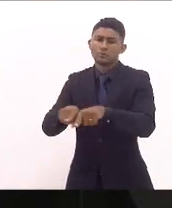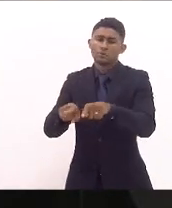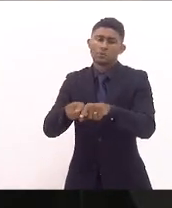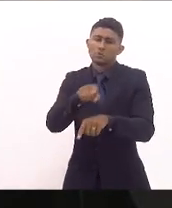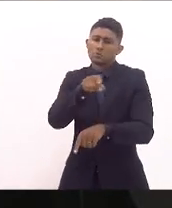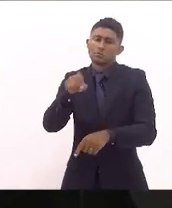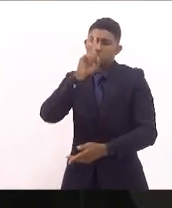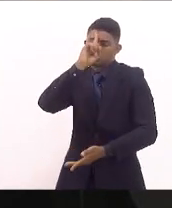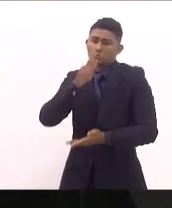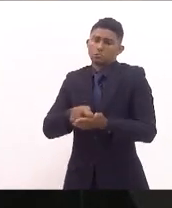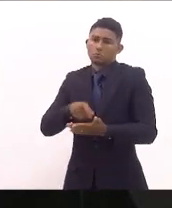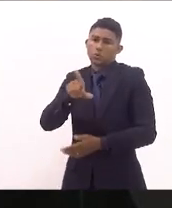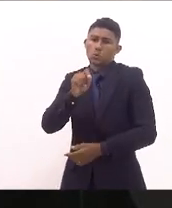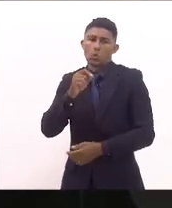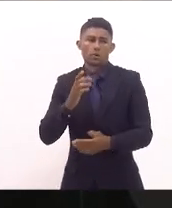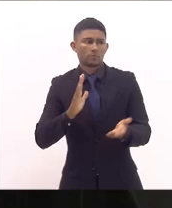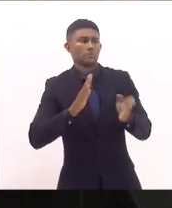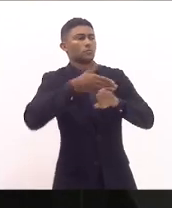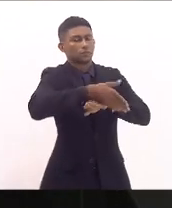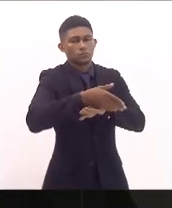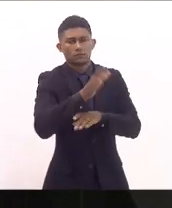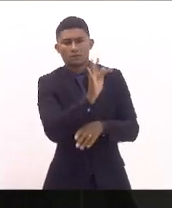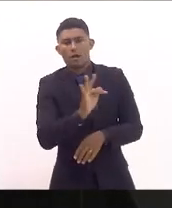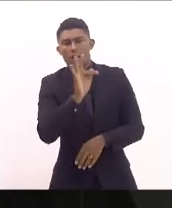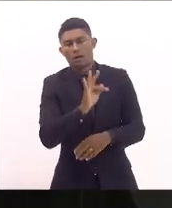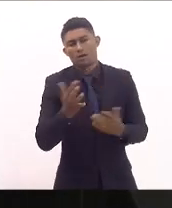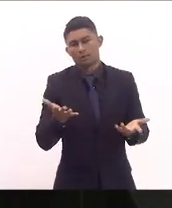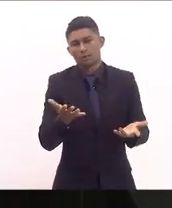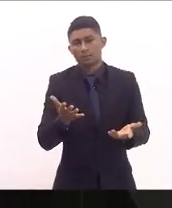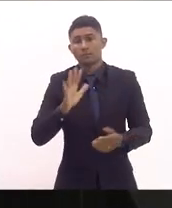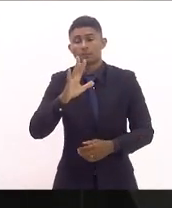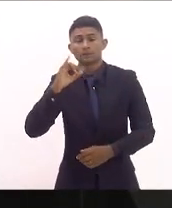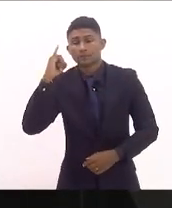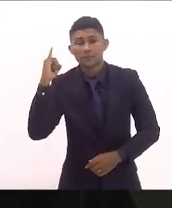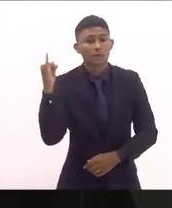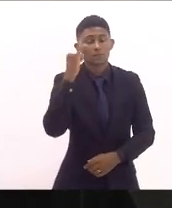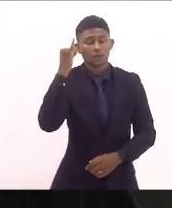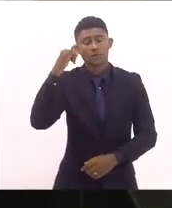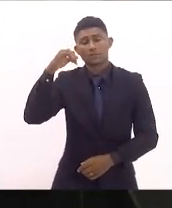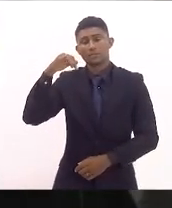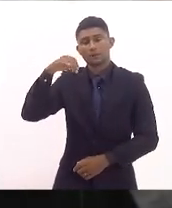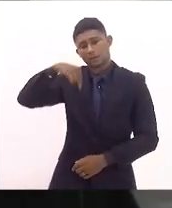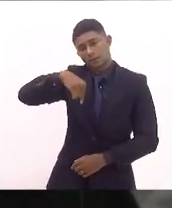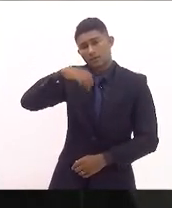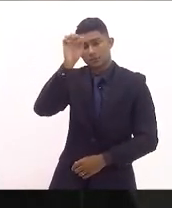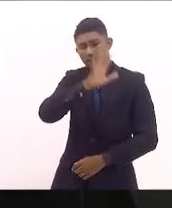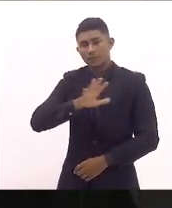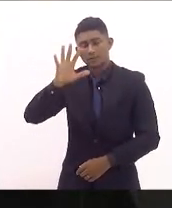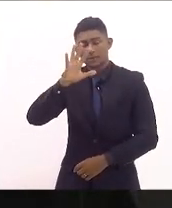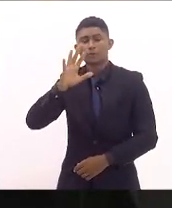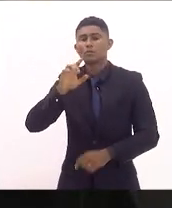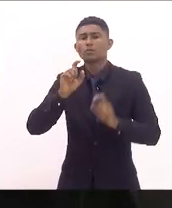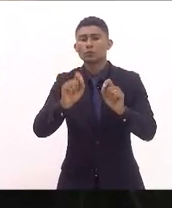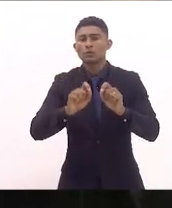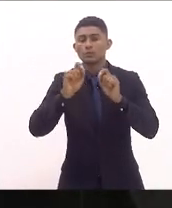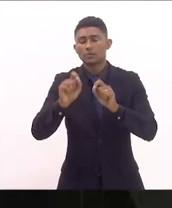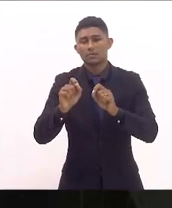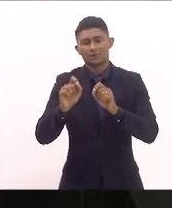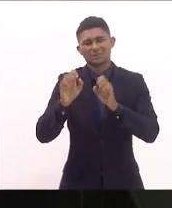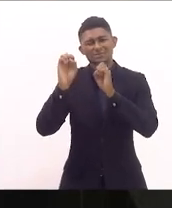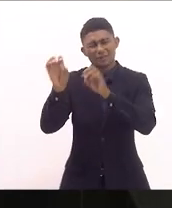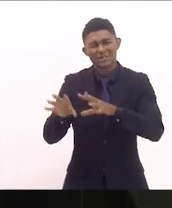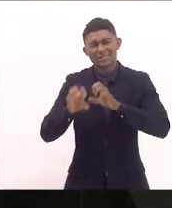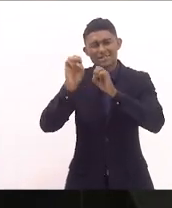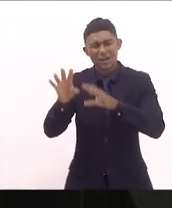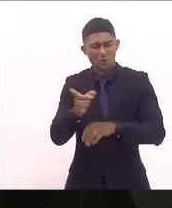mas é fundamental que todas e todos nosso país Um clima um pelo menos a educação básica essa